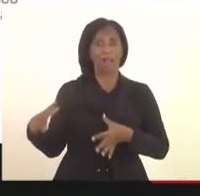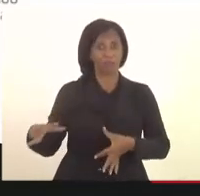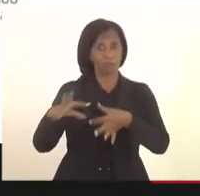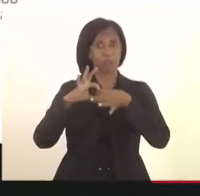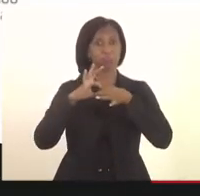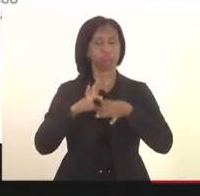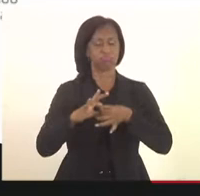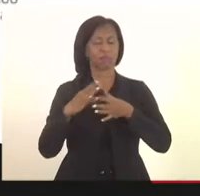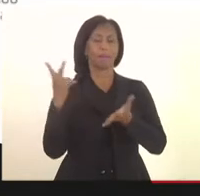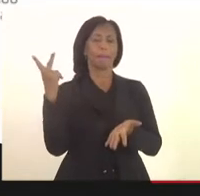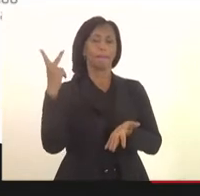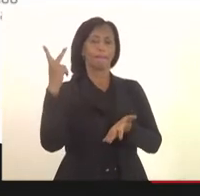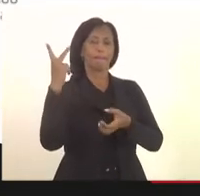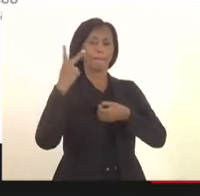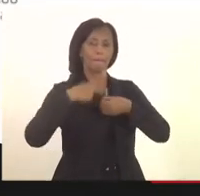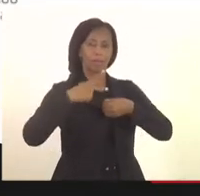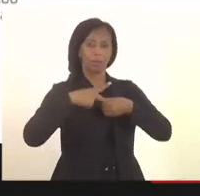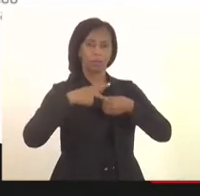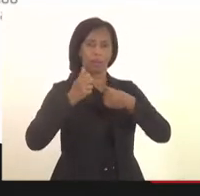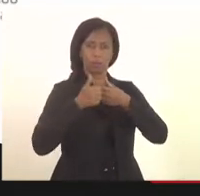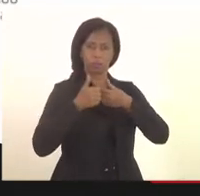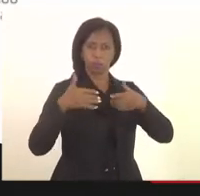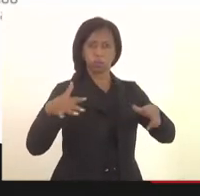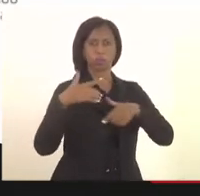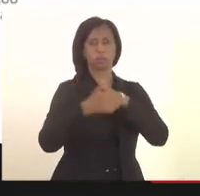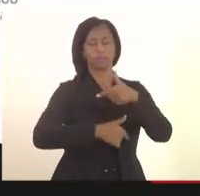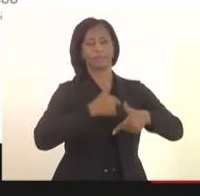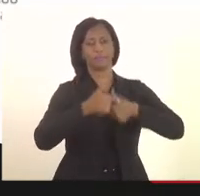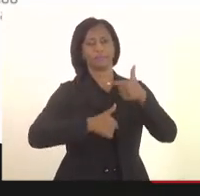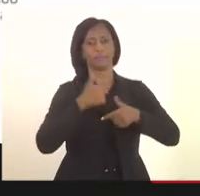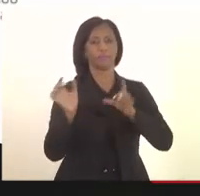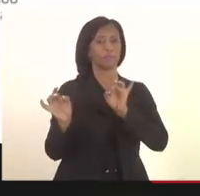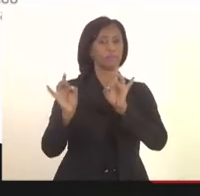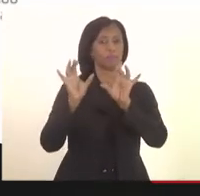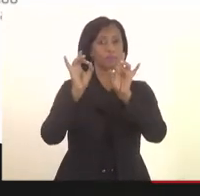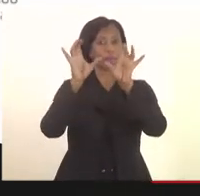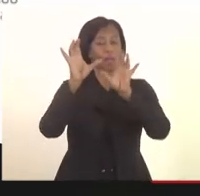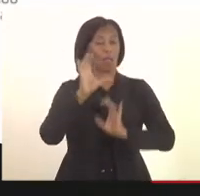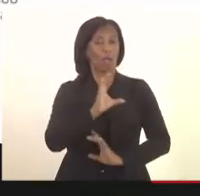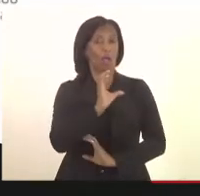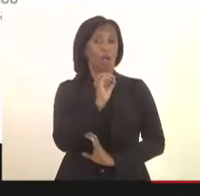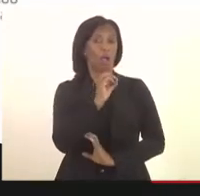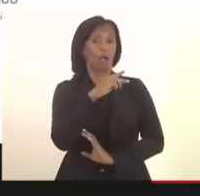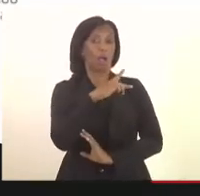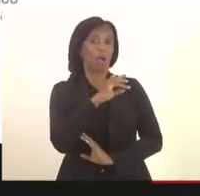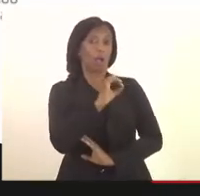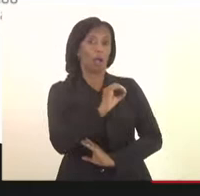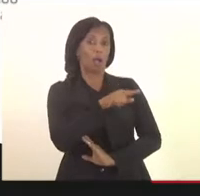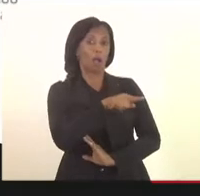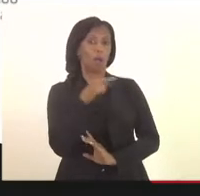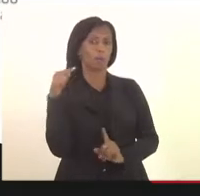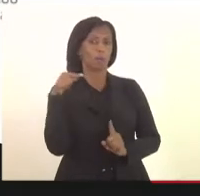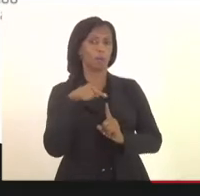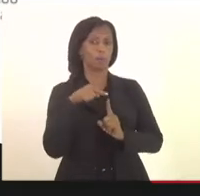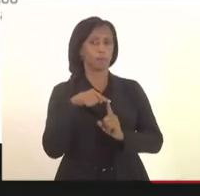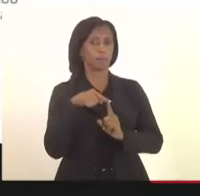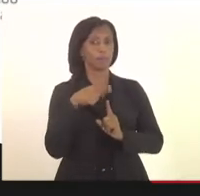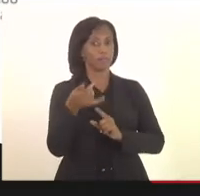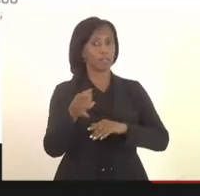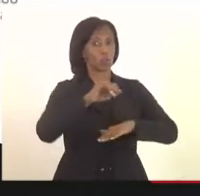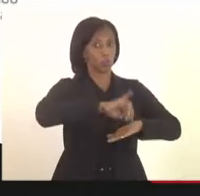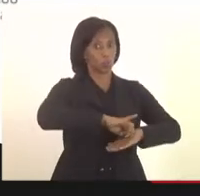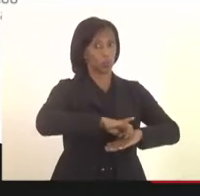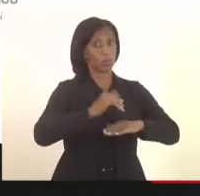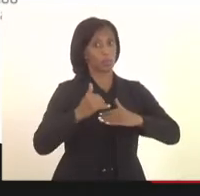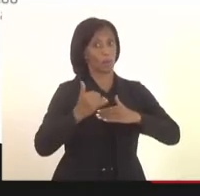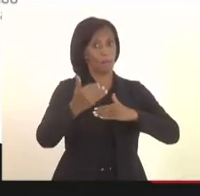Petrobras na abertura do mercado, especialmente para o campo de Albacora Leste, que será objeto de nossa exposição um pouquinho